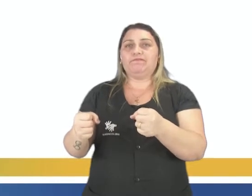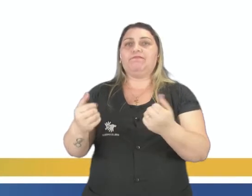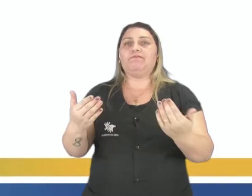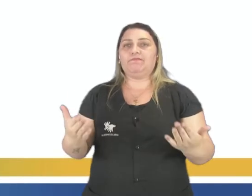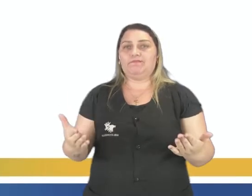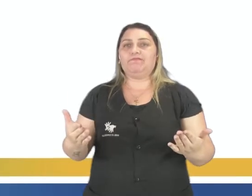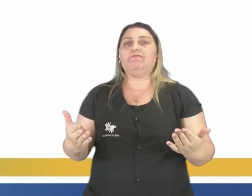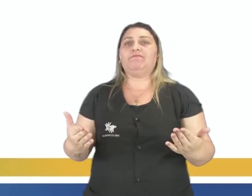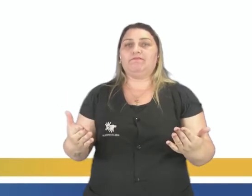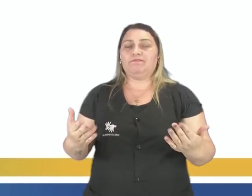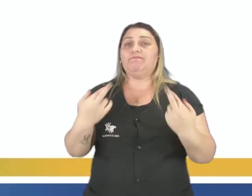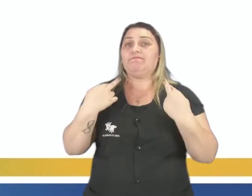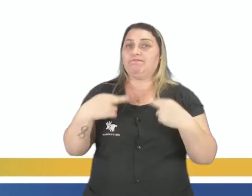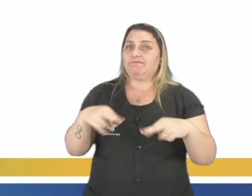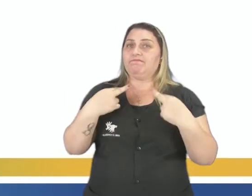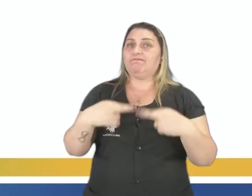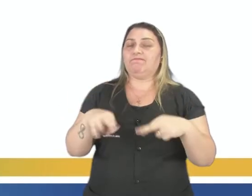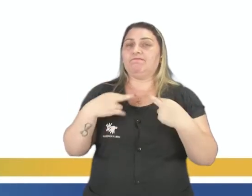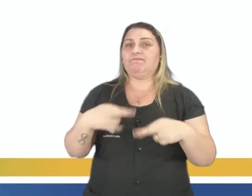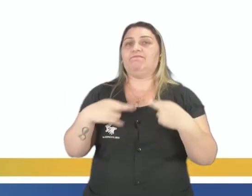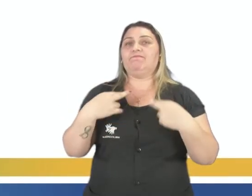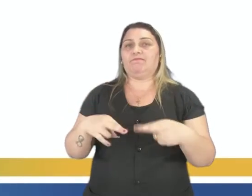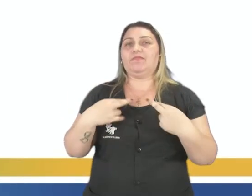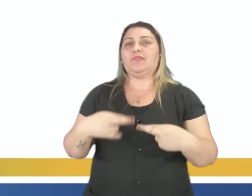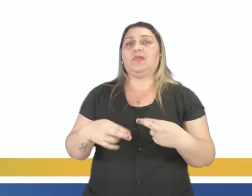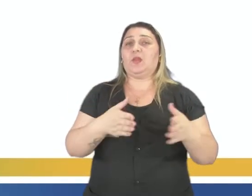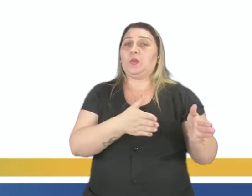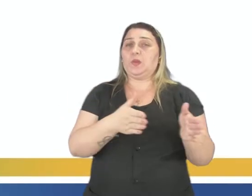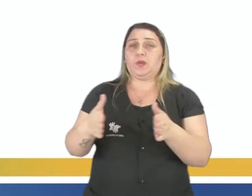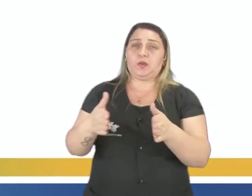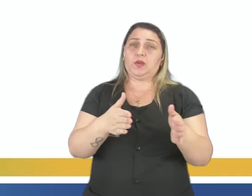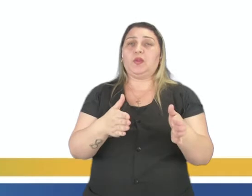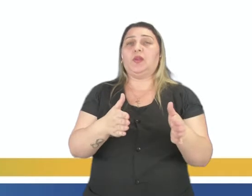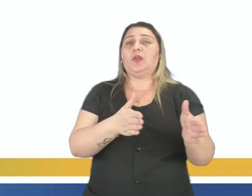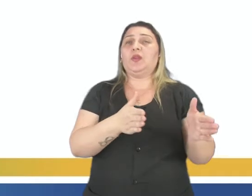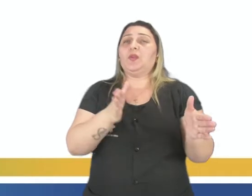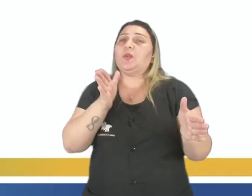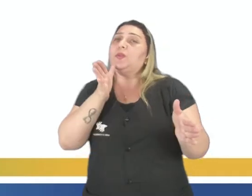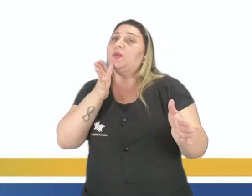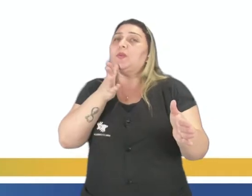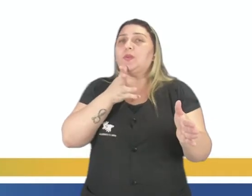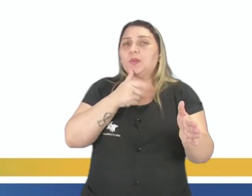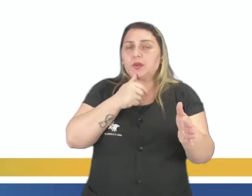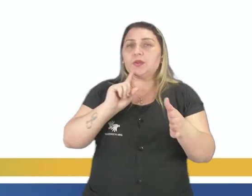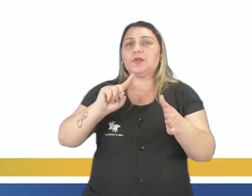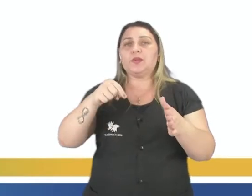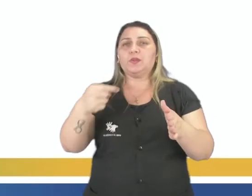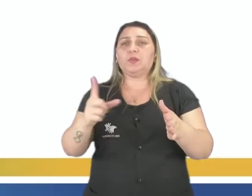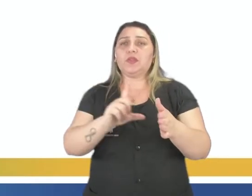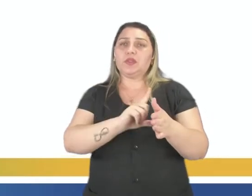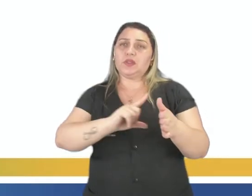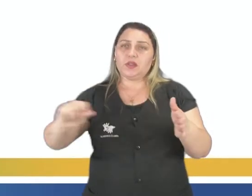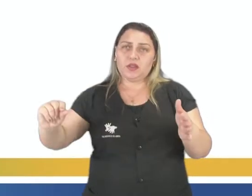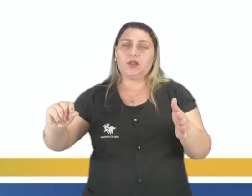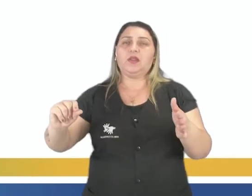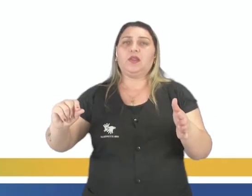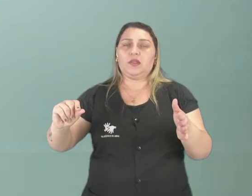se criticam muito, né, esse regime por conta desse período que ele se perpetua no poder e depois quando ele sai,